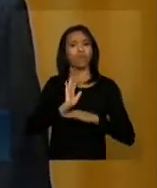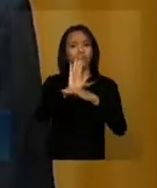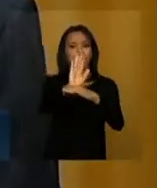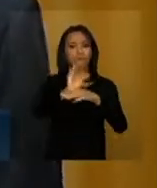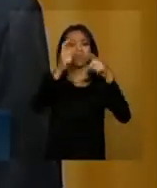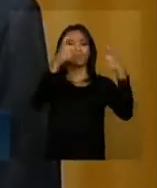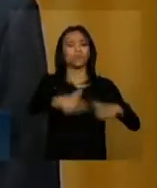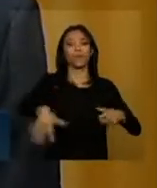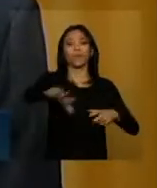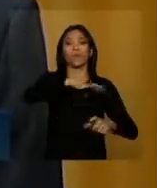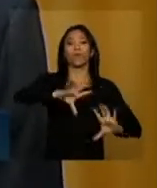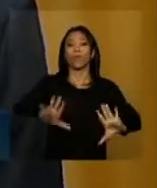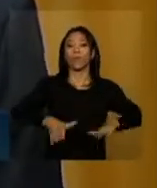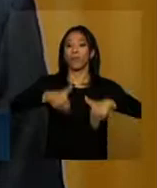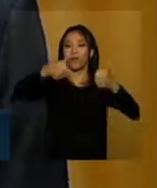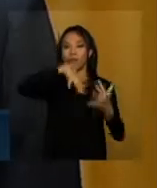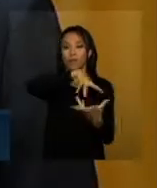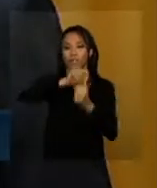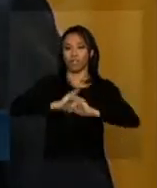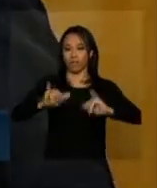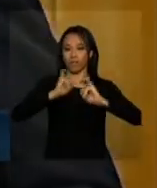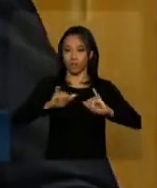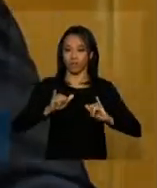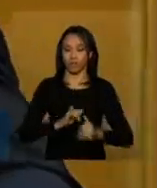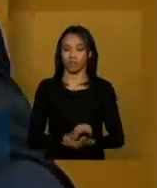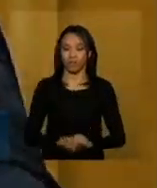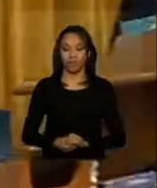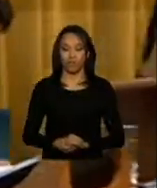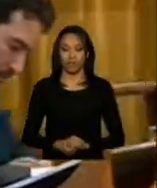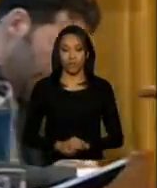região, com o mundo, para a melhoria dos dados. Obrigado.